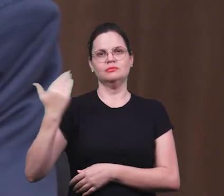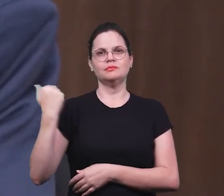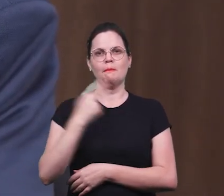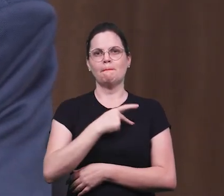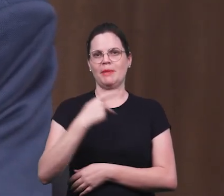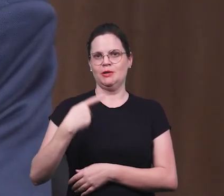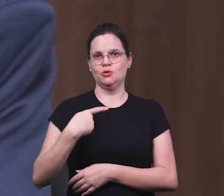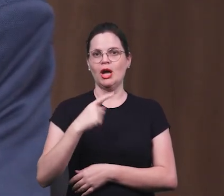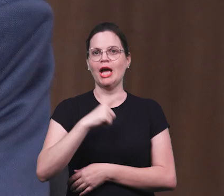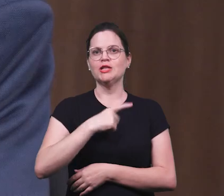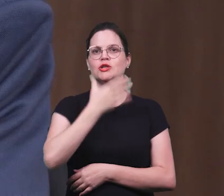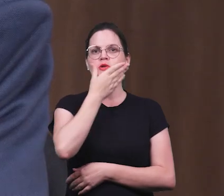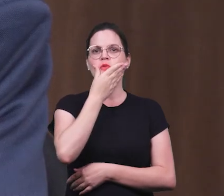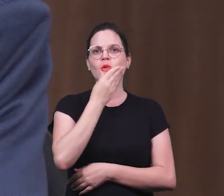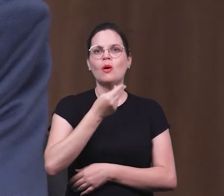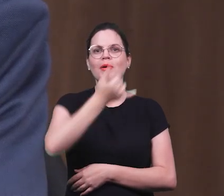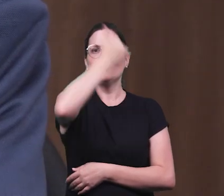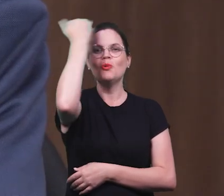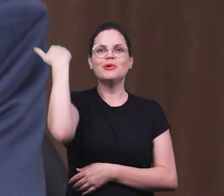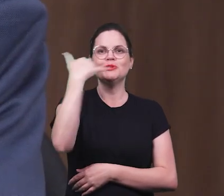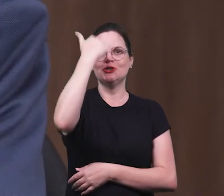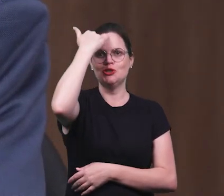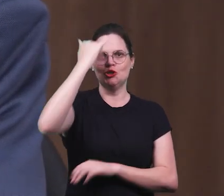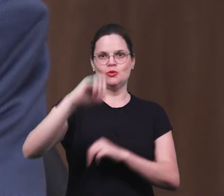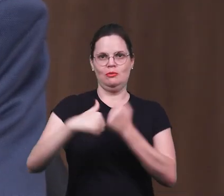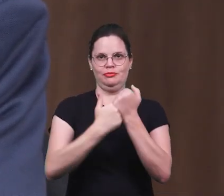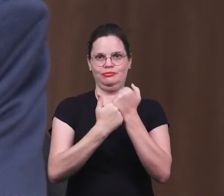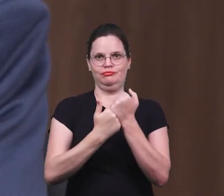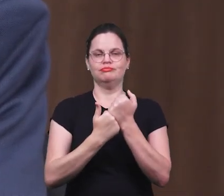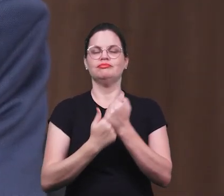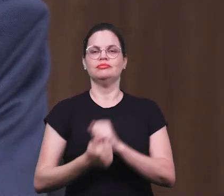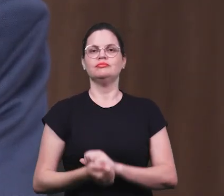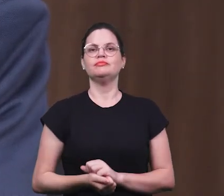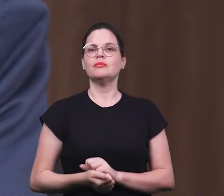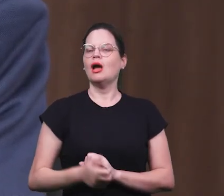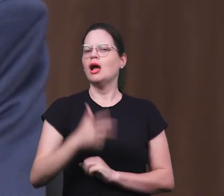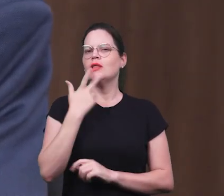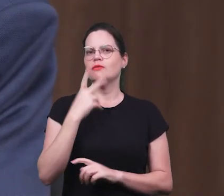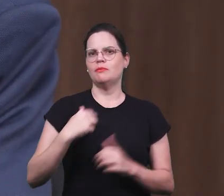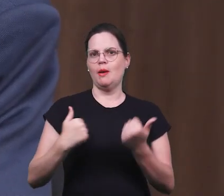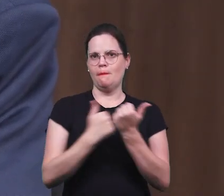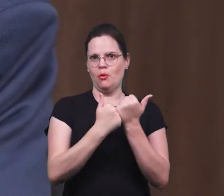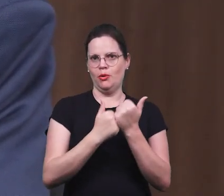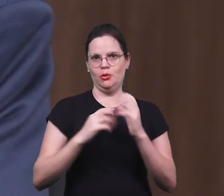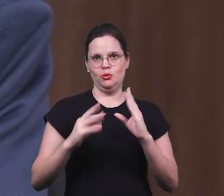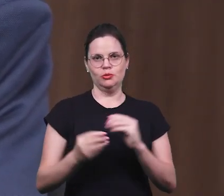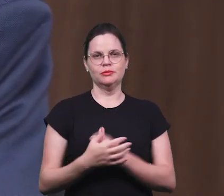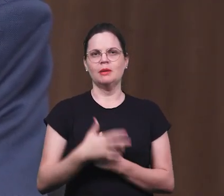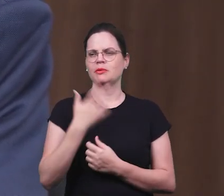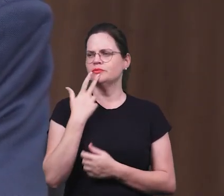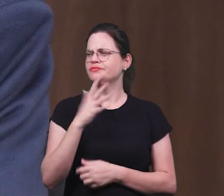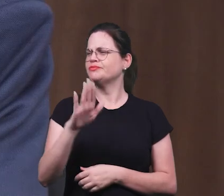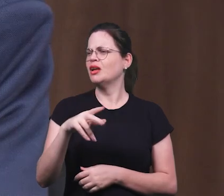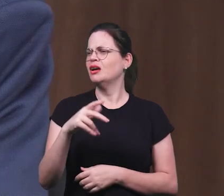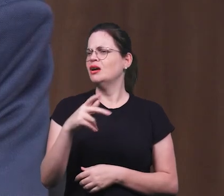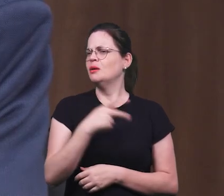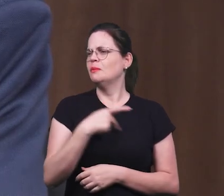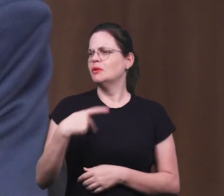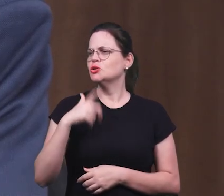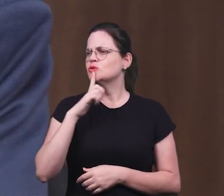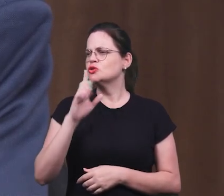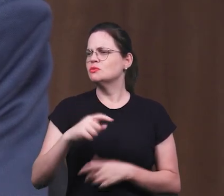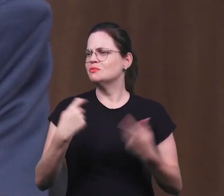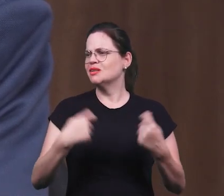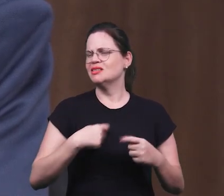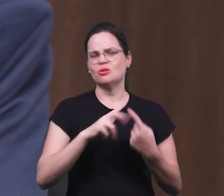e tinha um ungido que me auxiliando, né? Aí esse ungido falou comigo bem assim, ô Luiz Eugênio, nós tínhamos que dar um jeito nessa igreja. Eu falei, o que